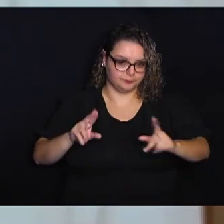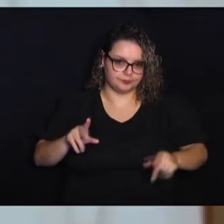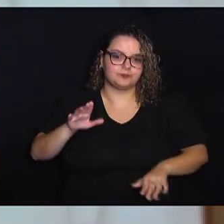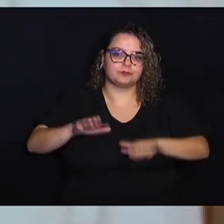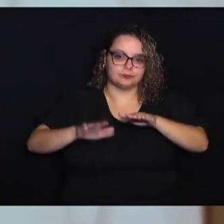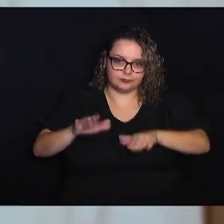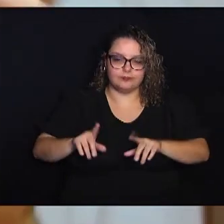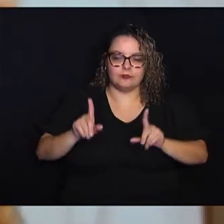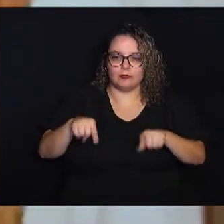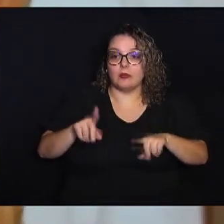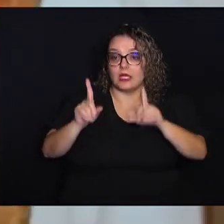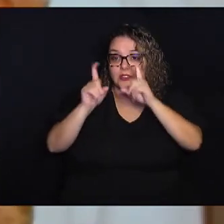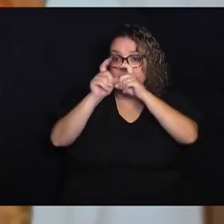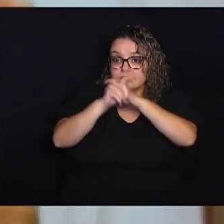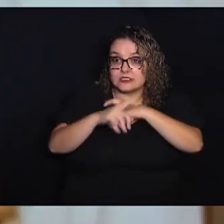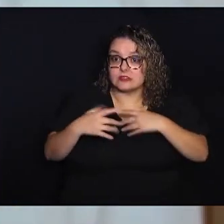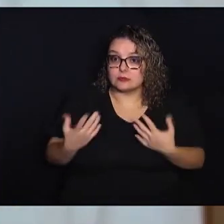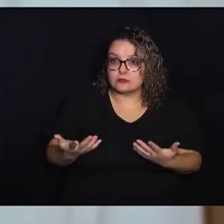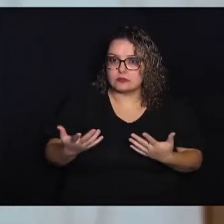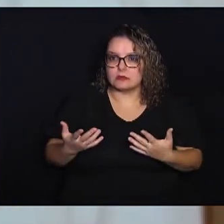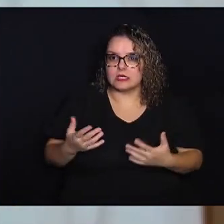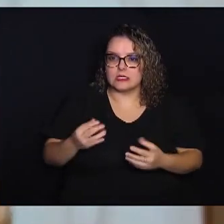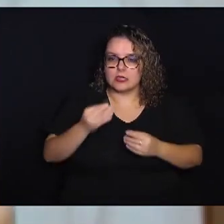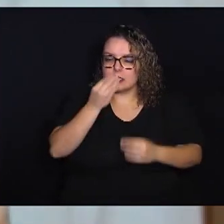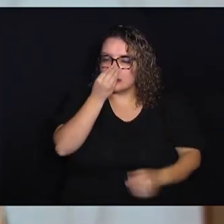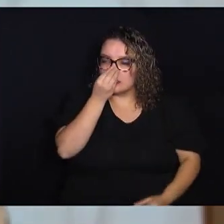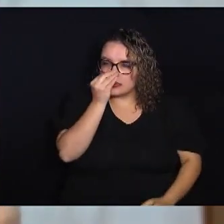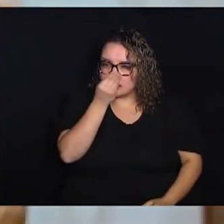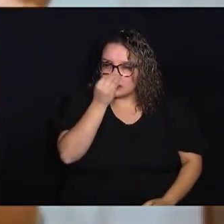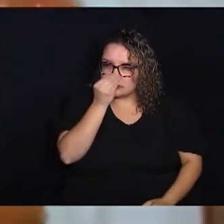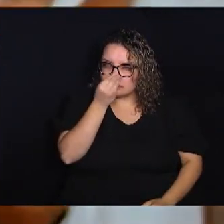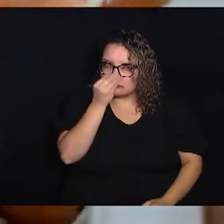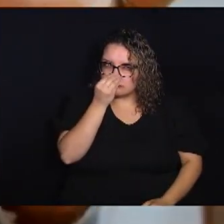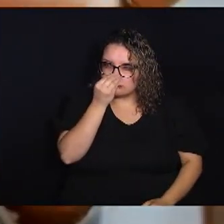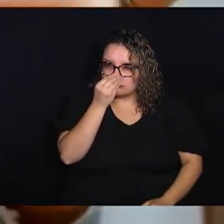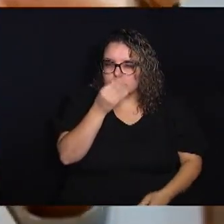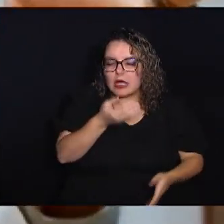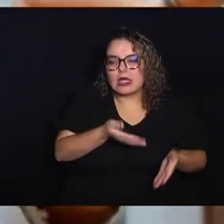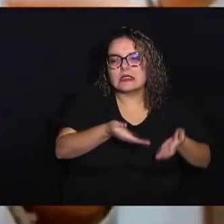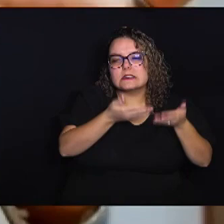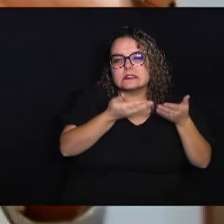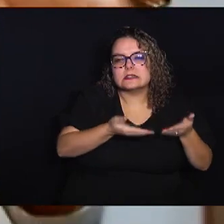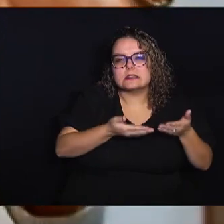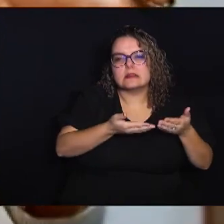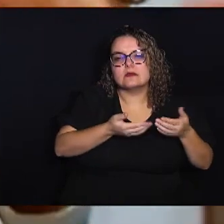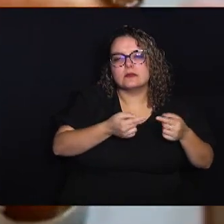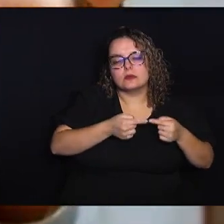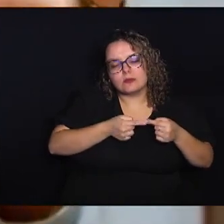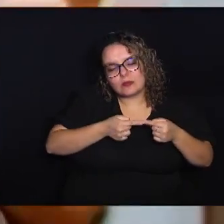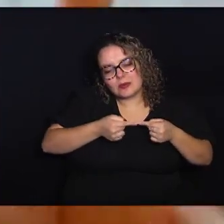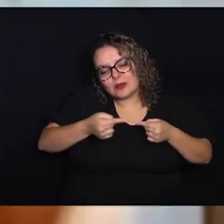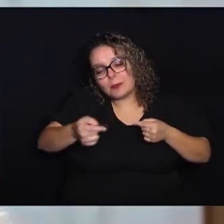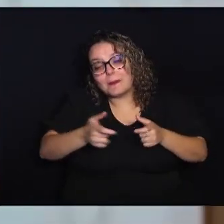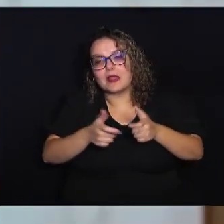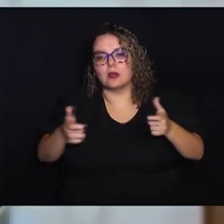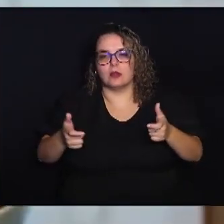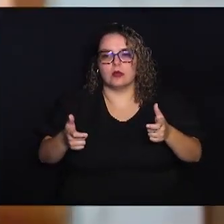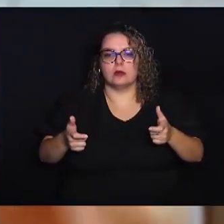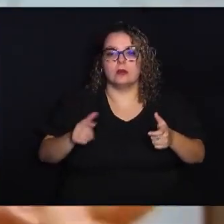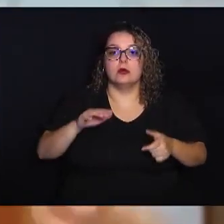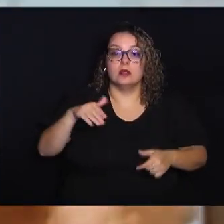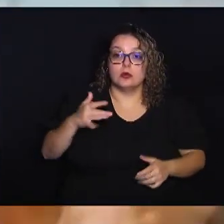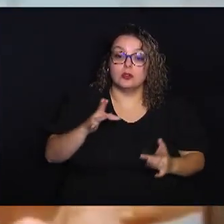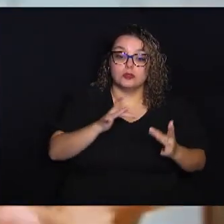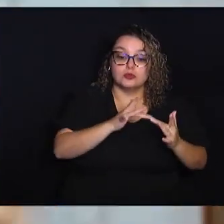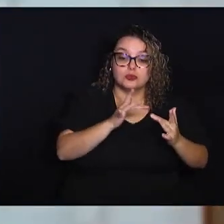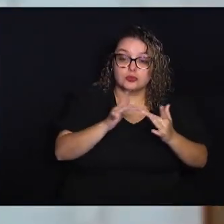vezes é difícil, mas a rinite, ela tem sintomas, digamos assim, mais leves e durante um longo período. E quando a pessoa entra em